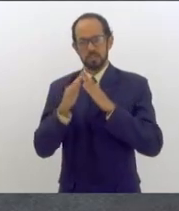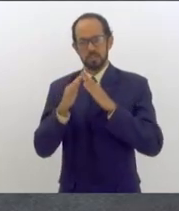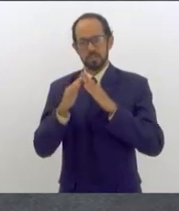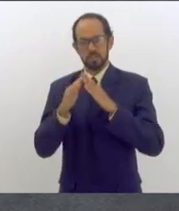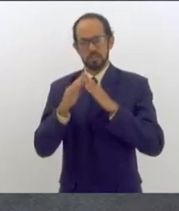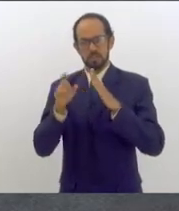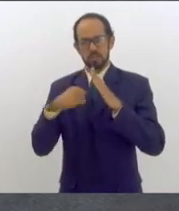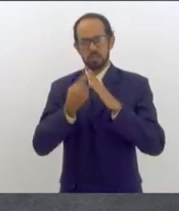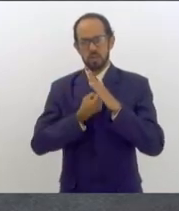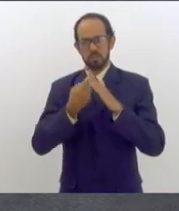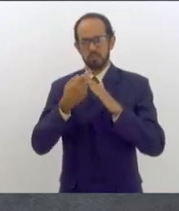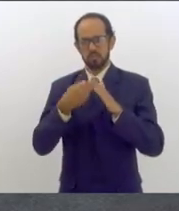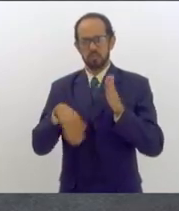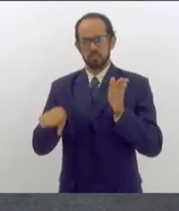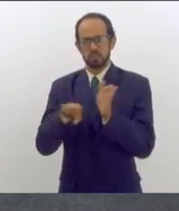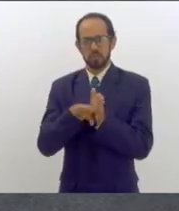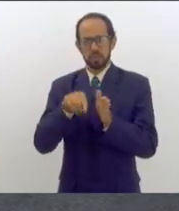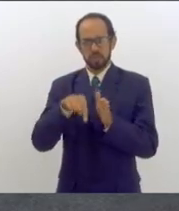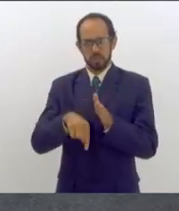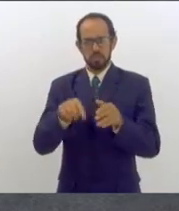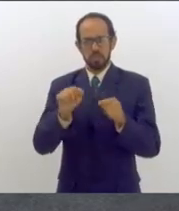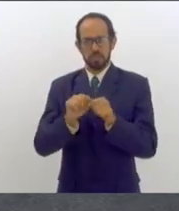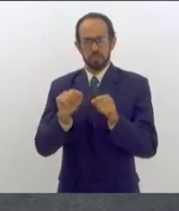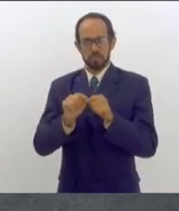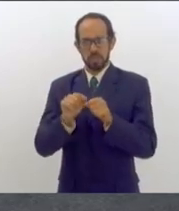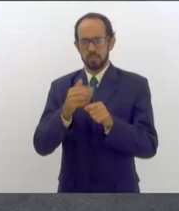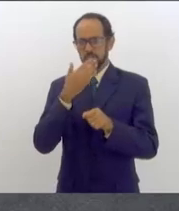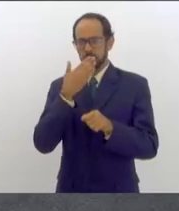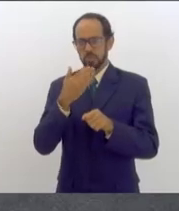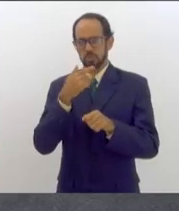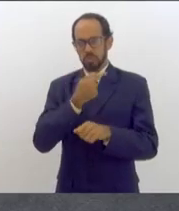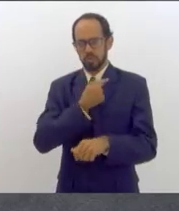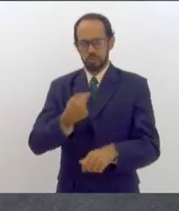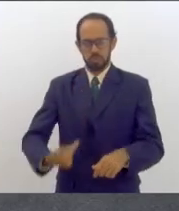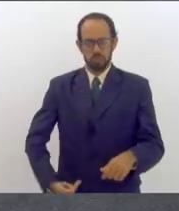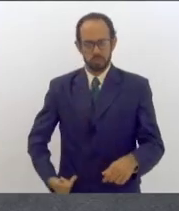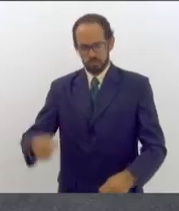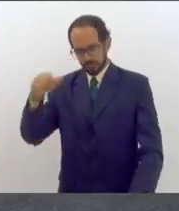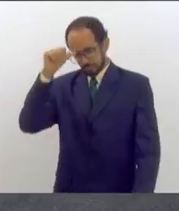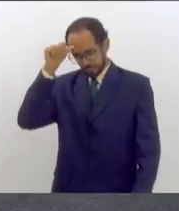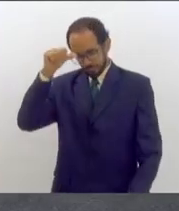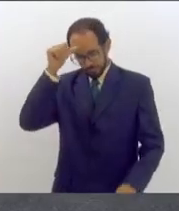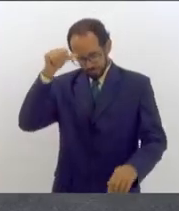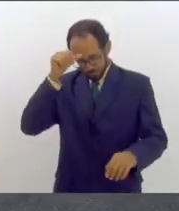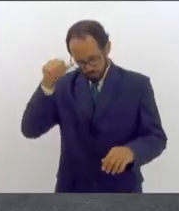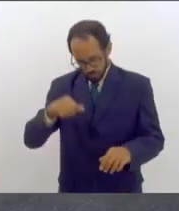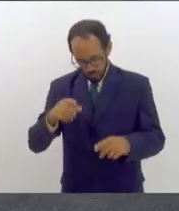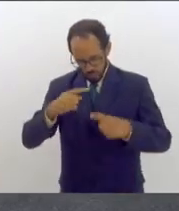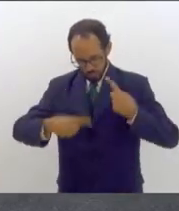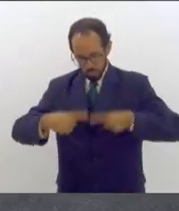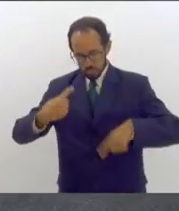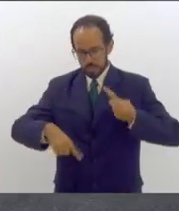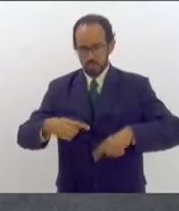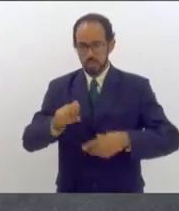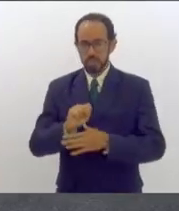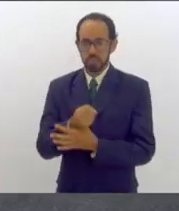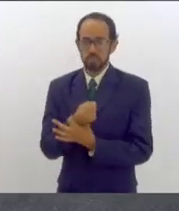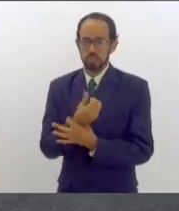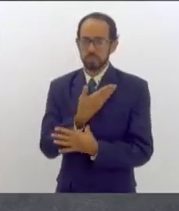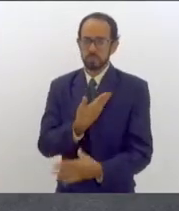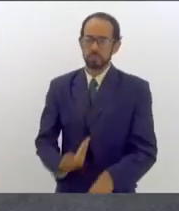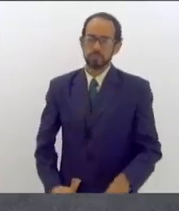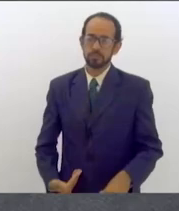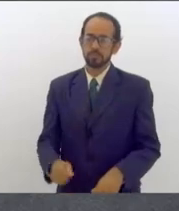a gente vem por aqui hoje senhora Presidente e pedir para o governador Cláudio Castro que a política de segurança pública